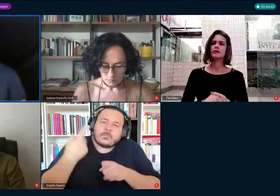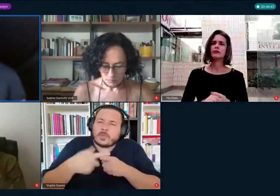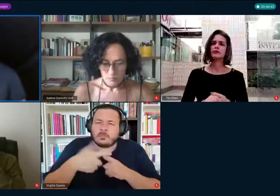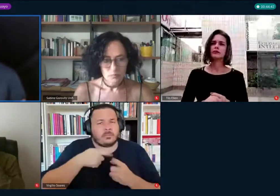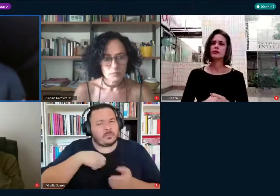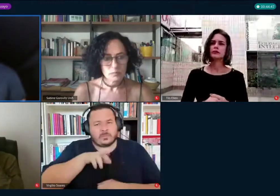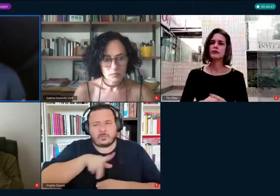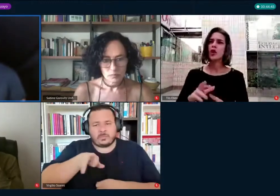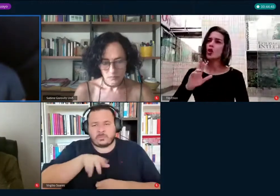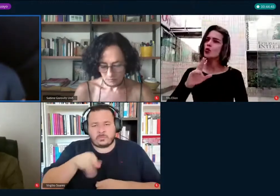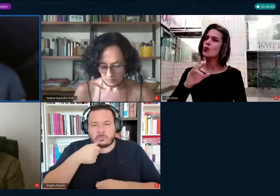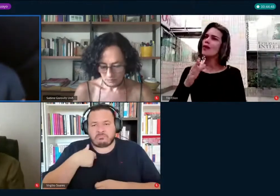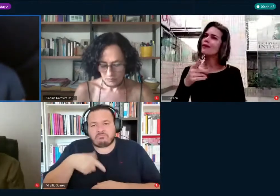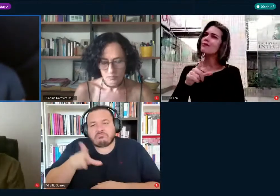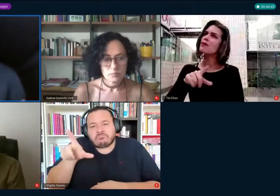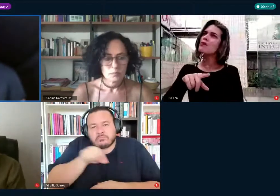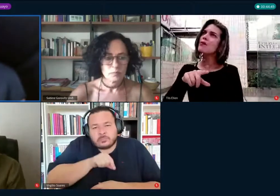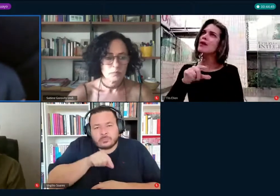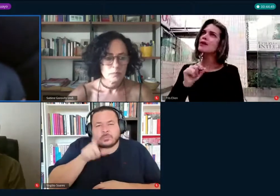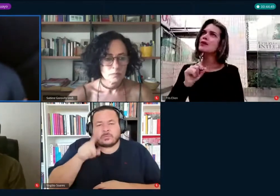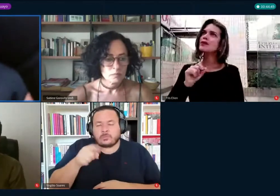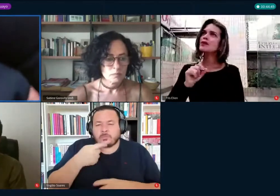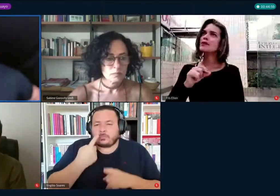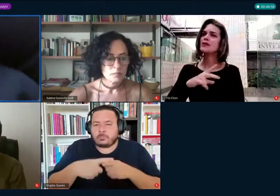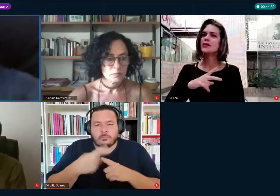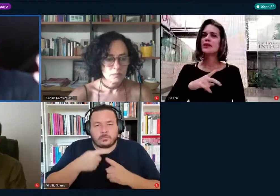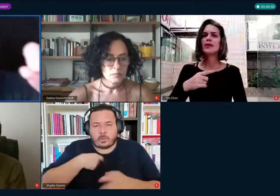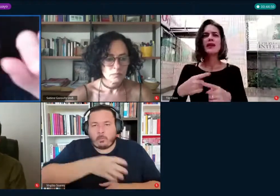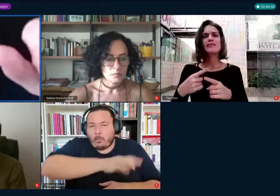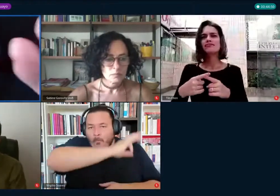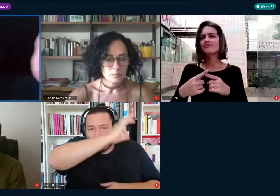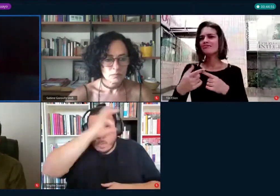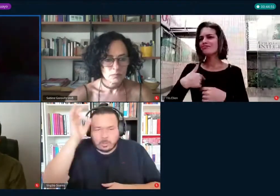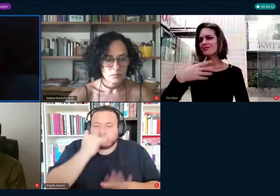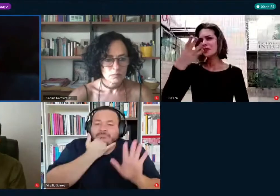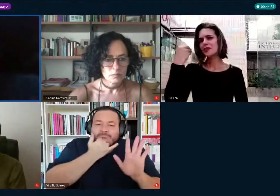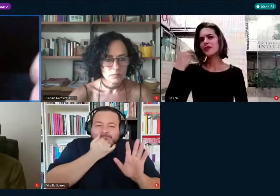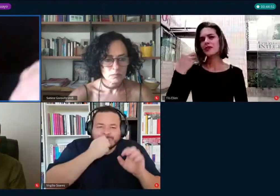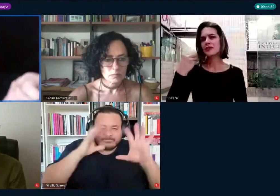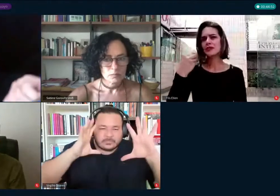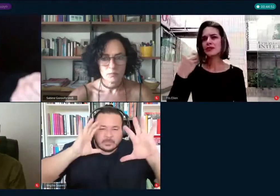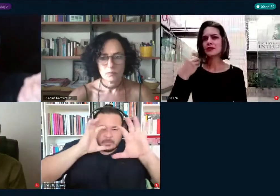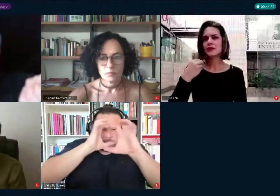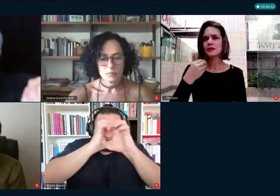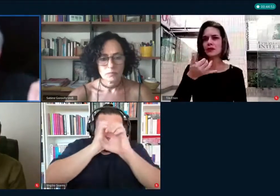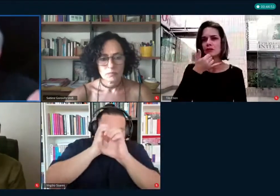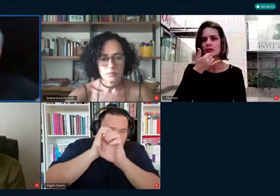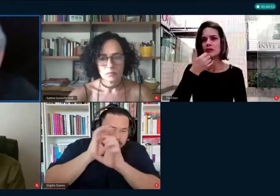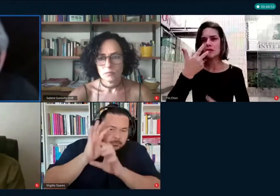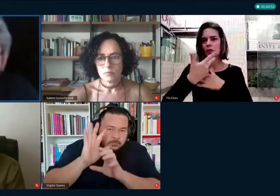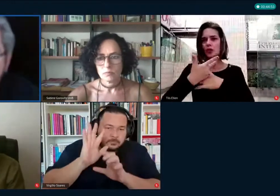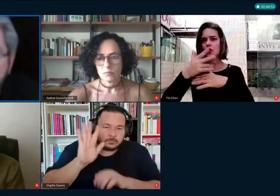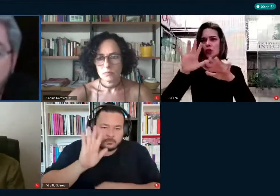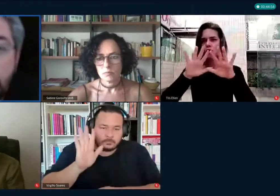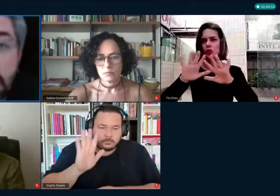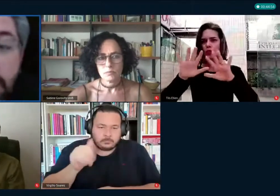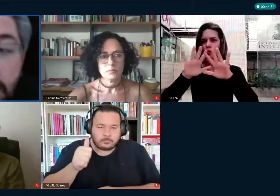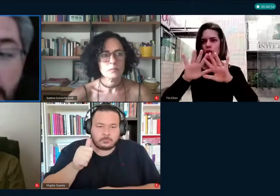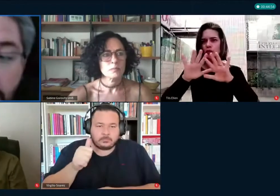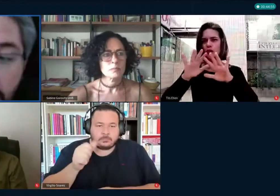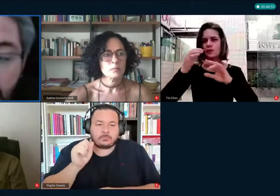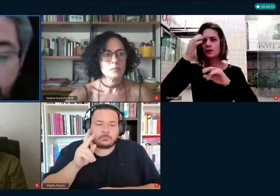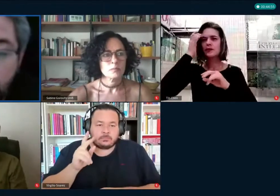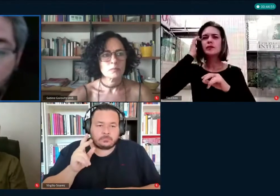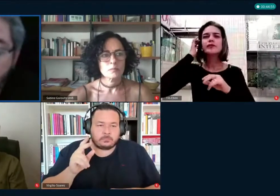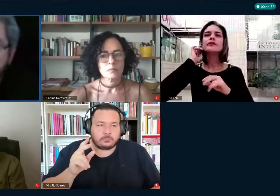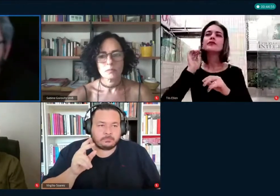não foi nenhuma escolha, é porque passou bem batido mesmo. Só desculpa que a câmera tá. Passou batido mesmo,